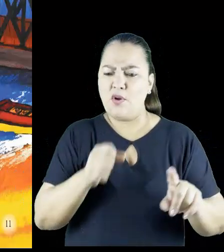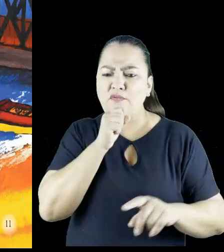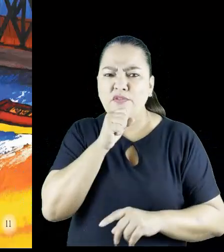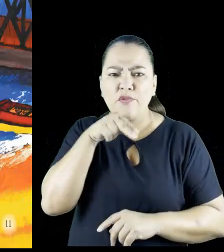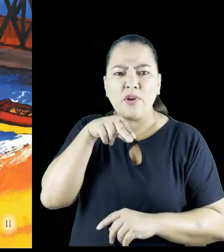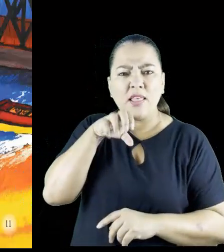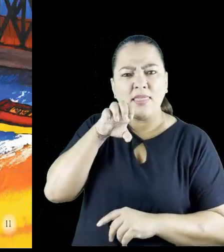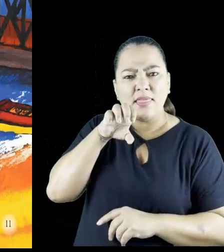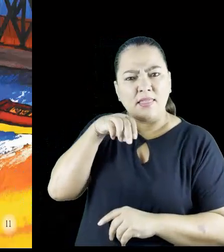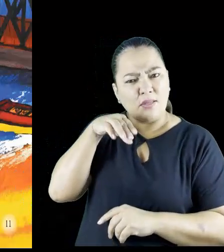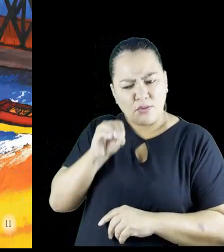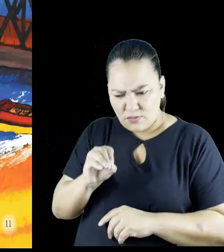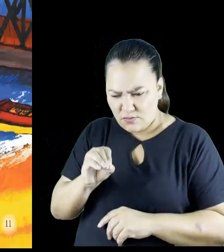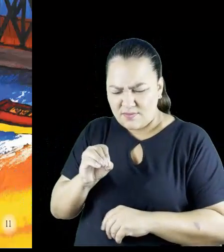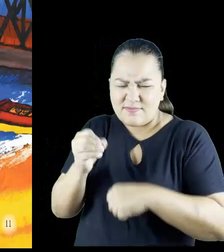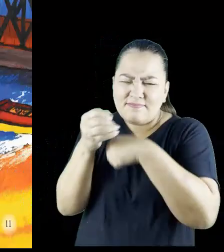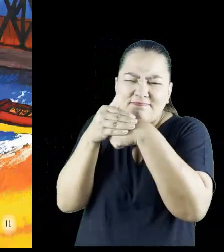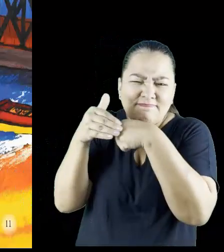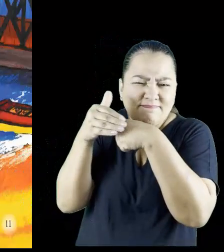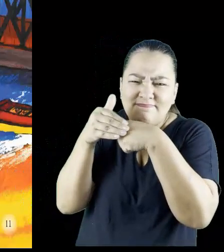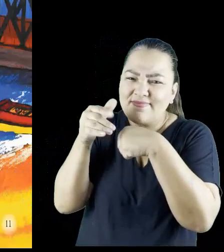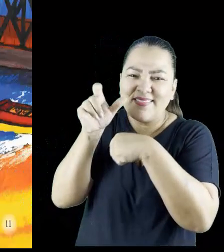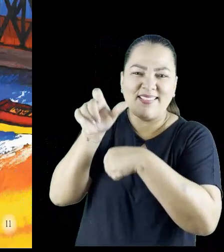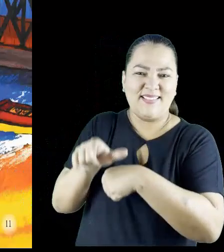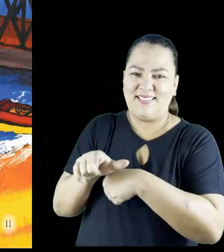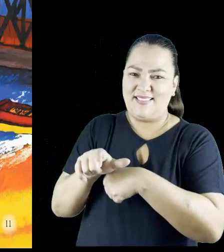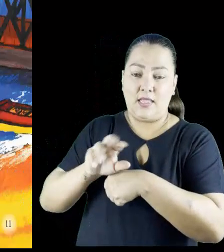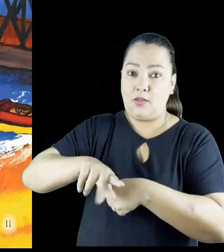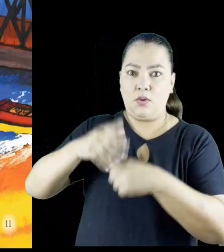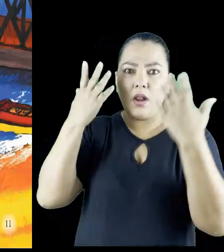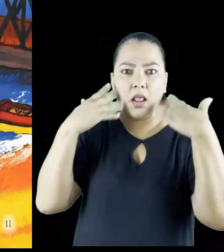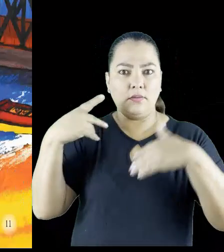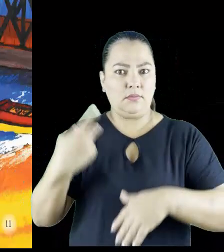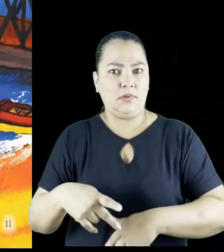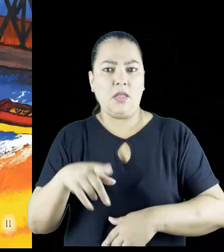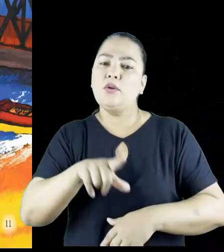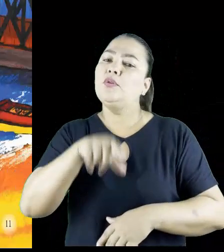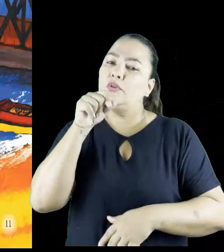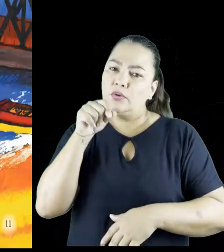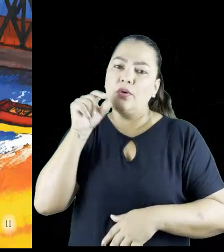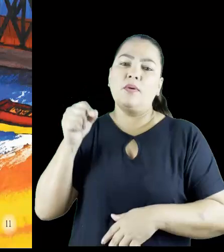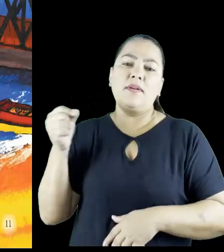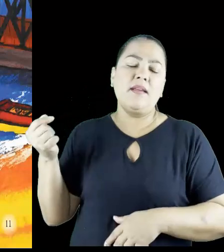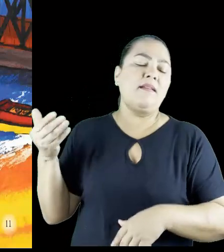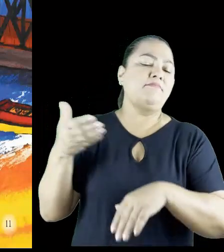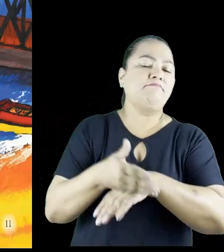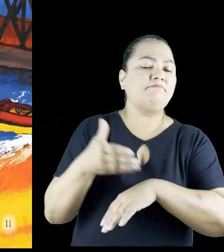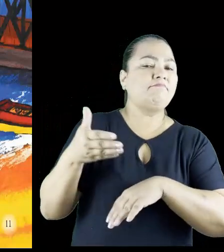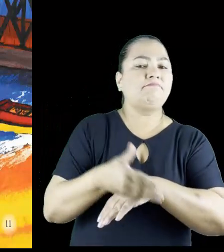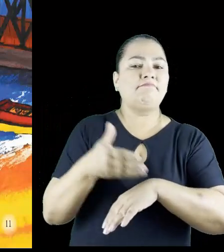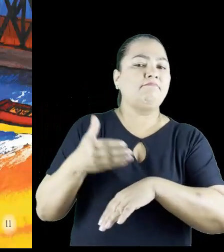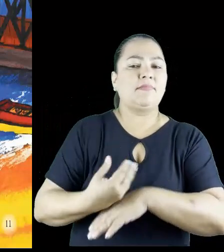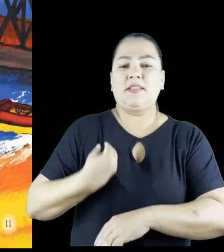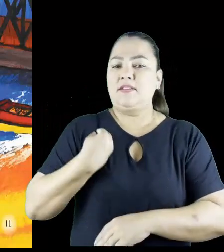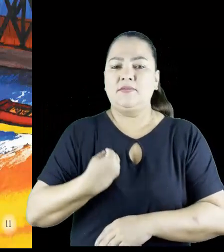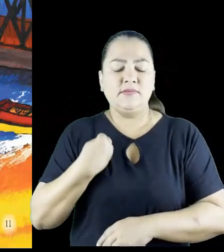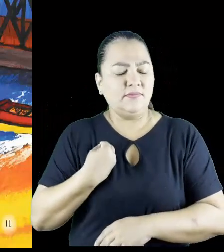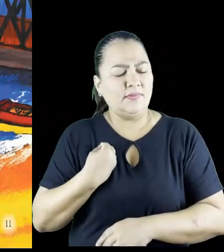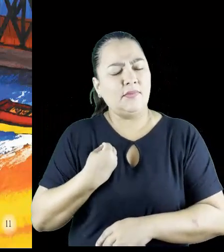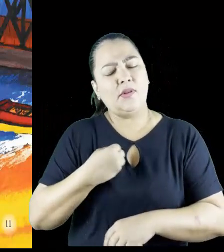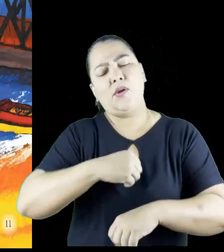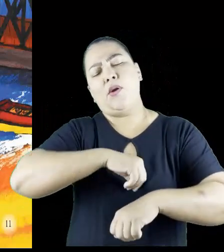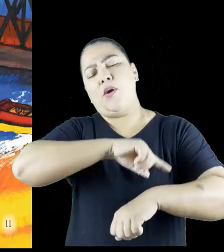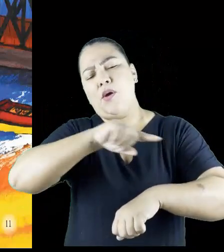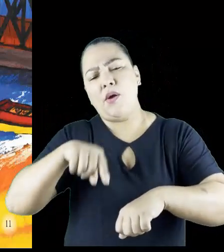conheciam o Voneno, aquela figura queridíssima que, mesmo não sendo nativo, escolheu Itapema para ser o seu lar.